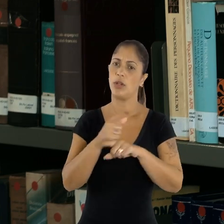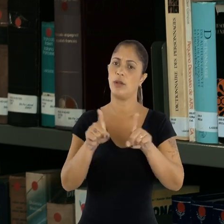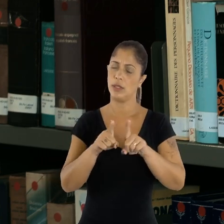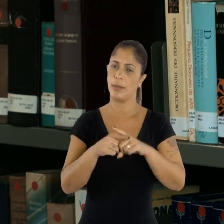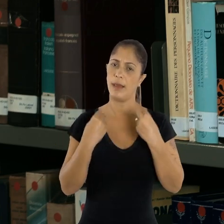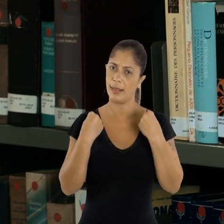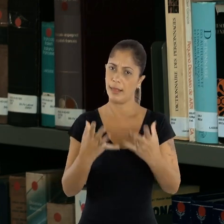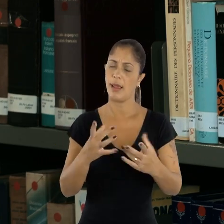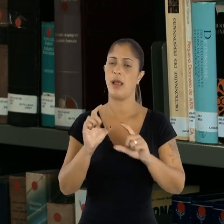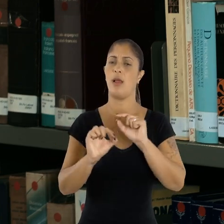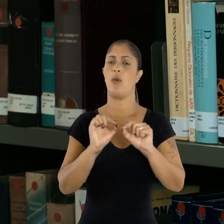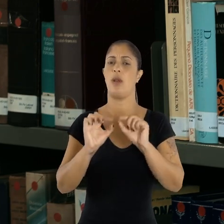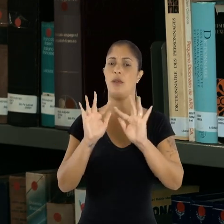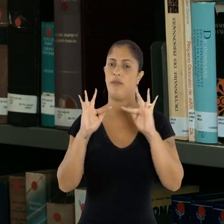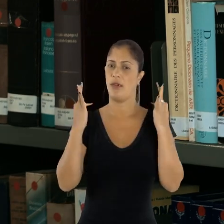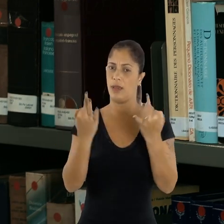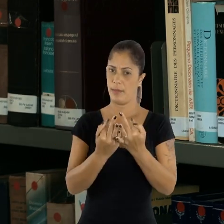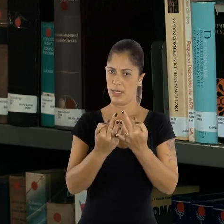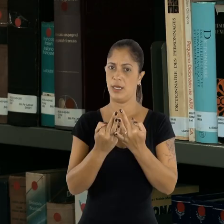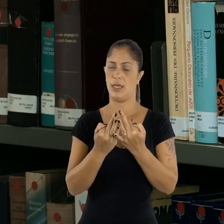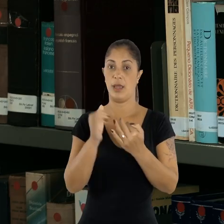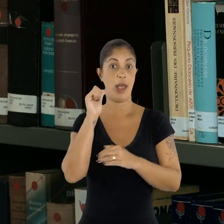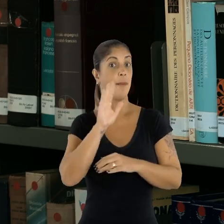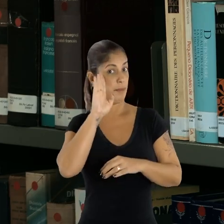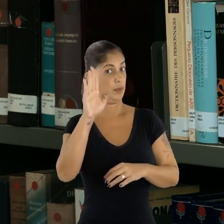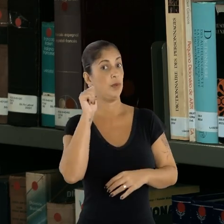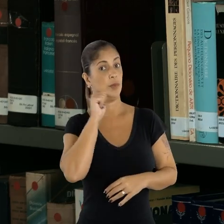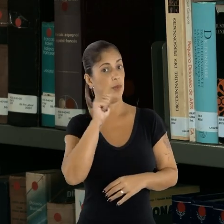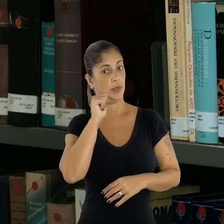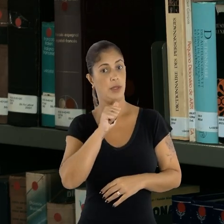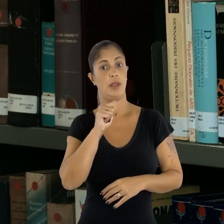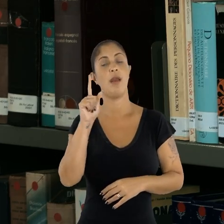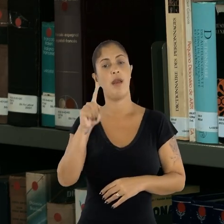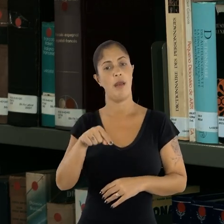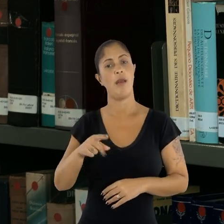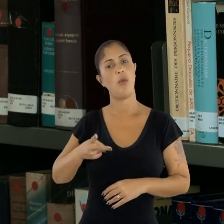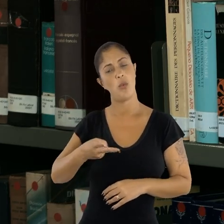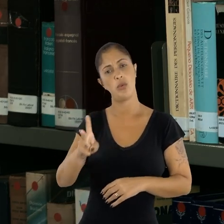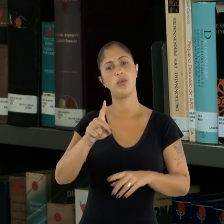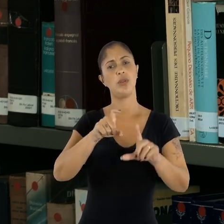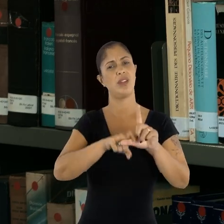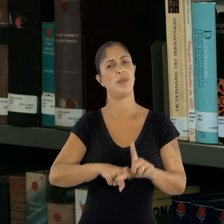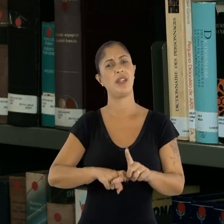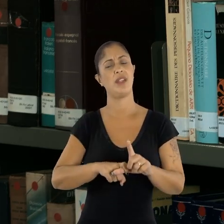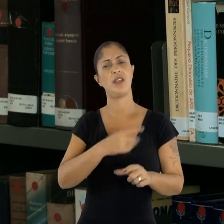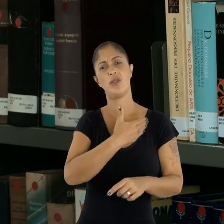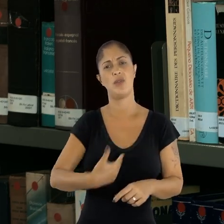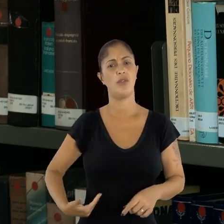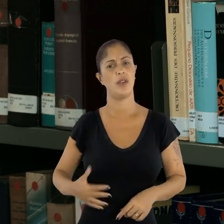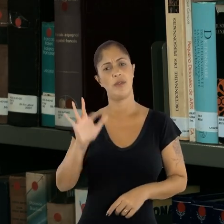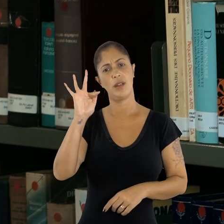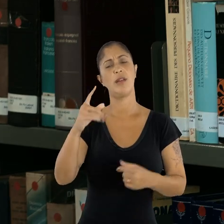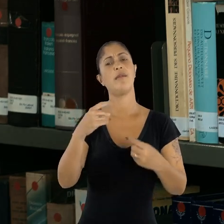de você deixar com que a família, e geralmente a mulher, continue dependente do